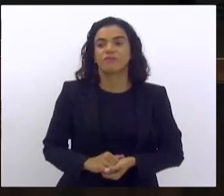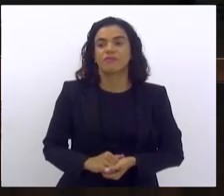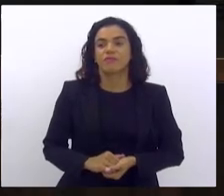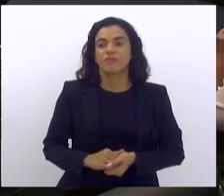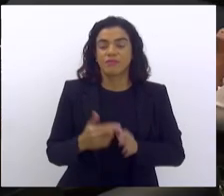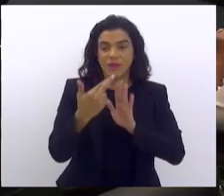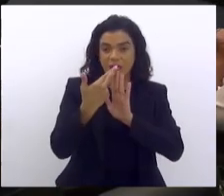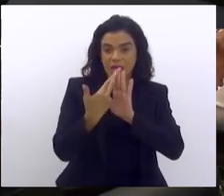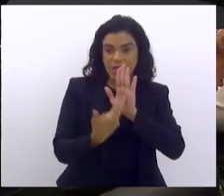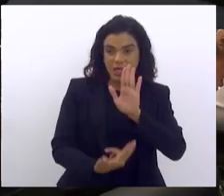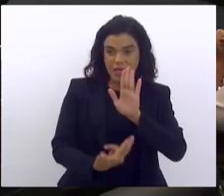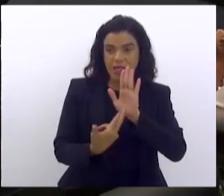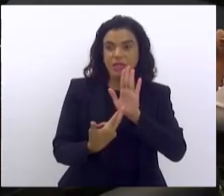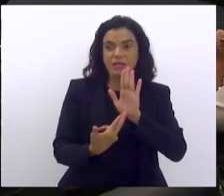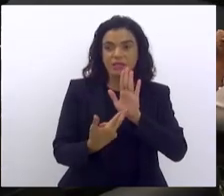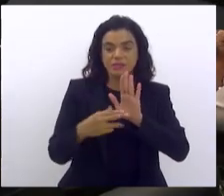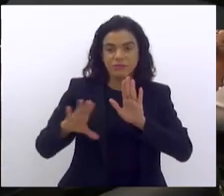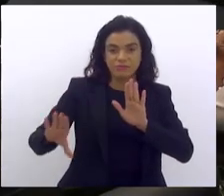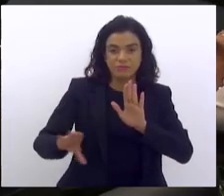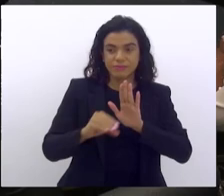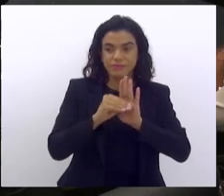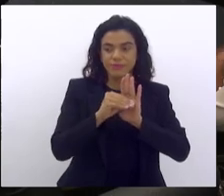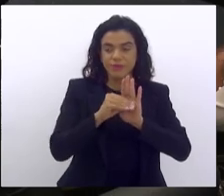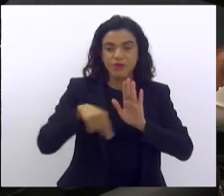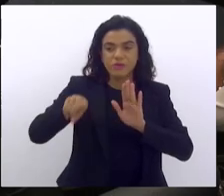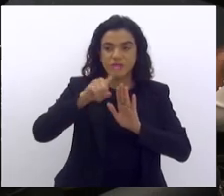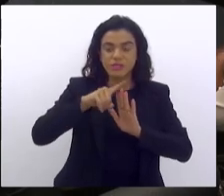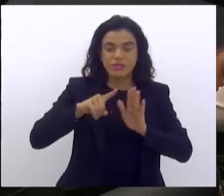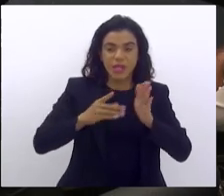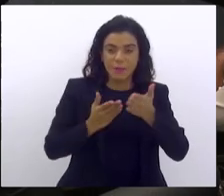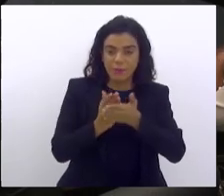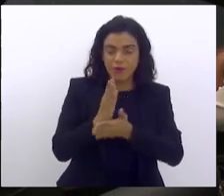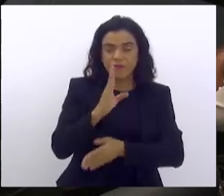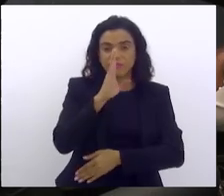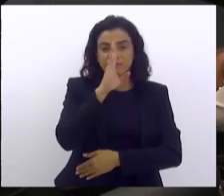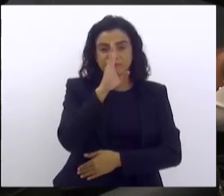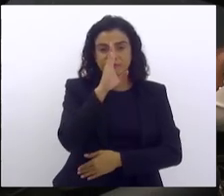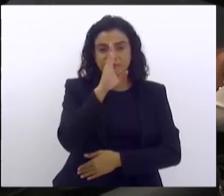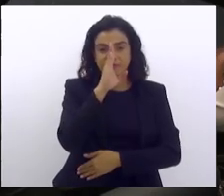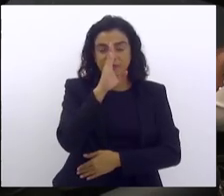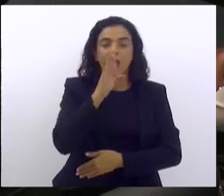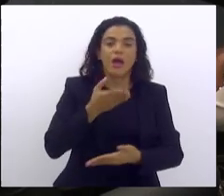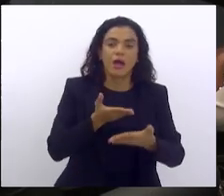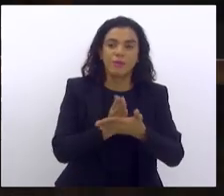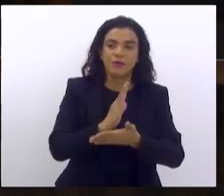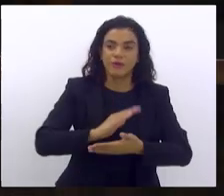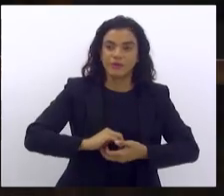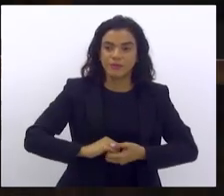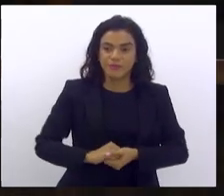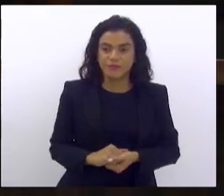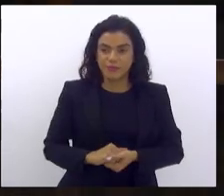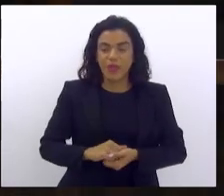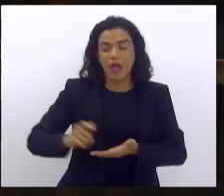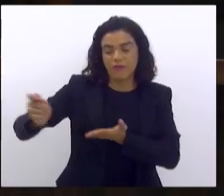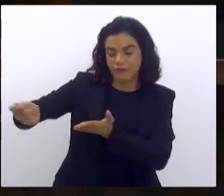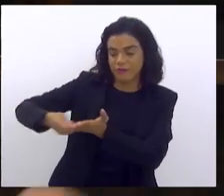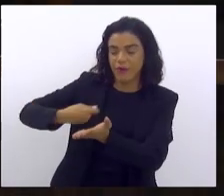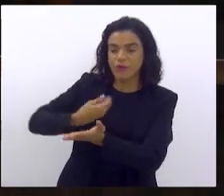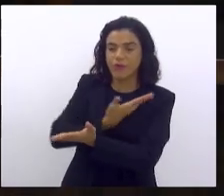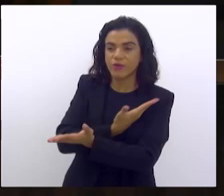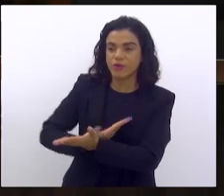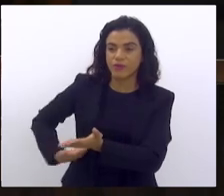A redação do vencido a ser emendado. Senhores que aprovam, permaneçam como estão. Aprovado. Vai